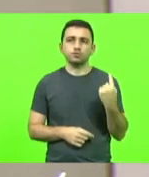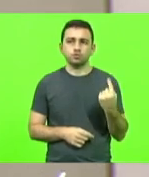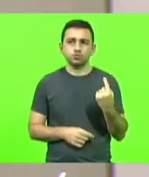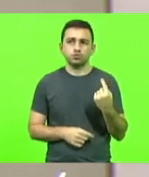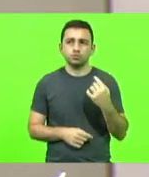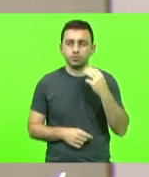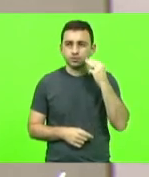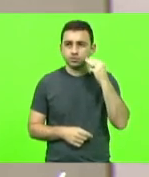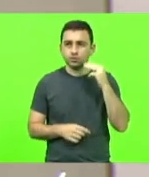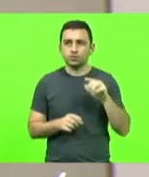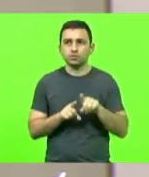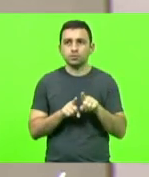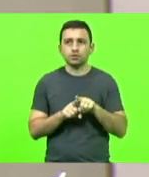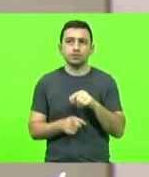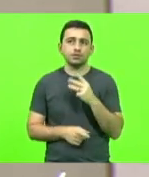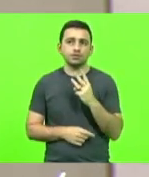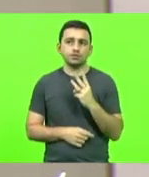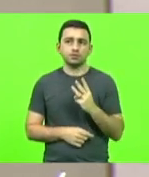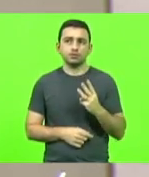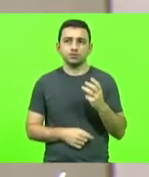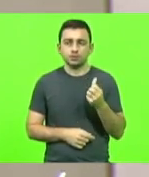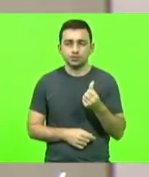Machado. Projeto de Lei